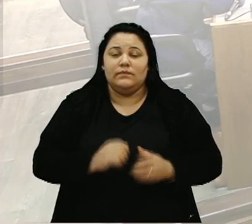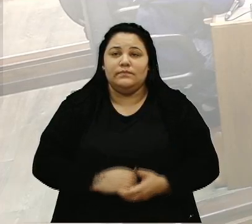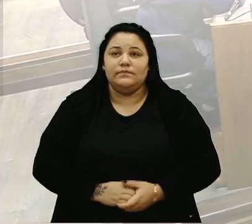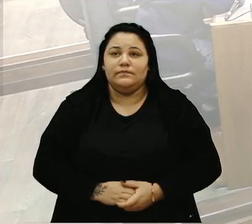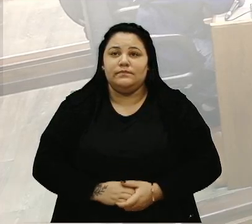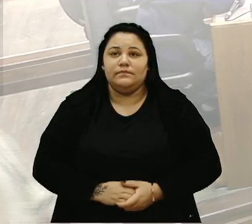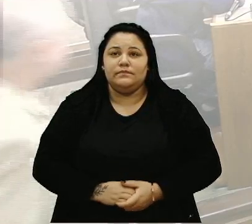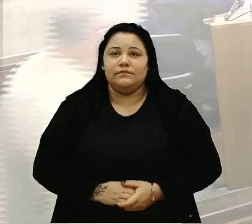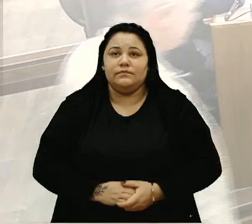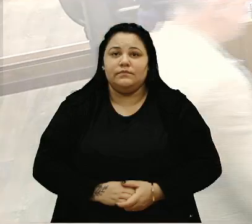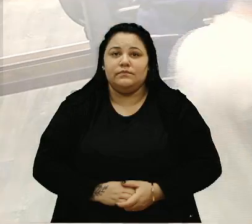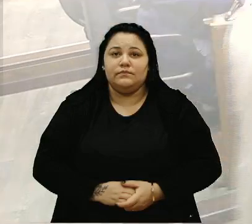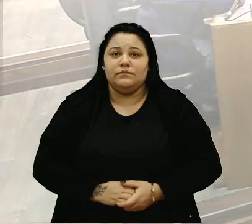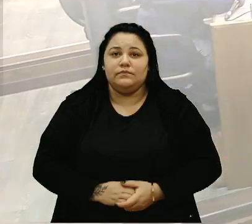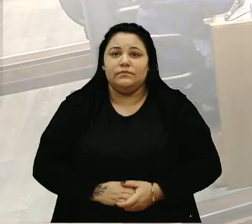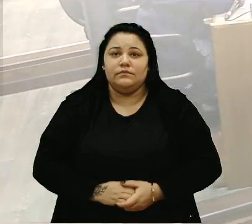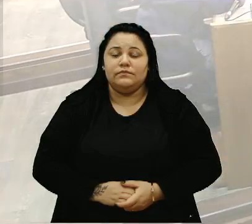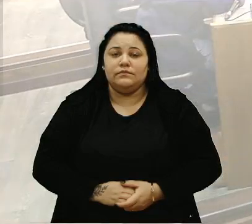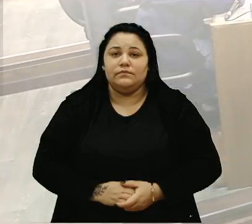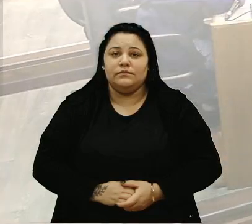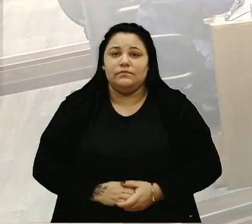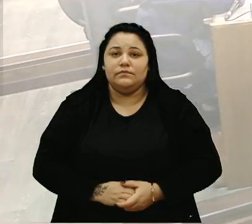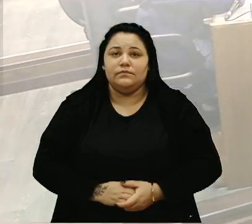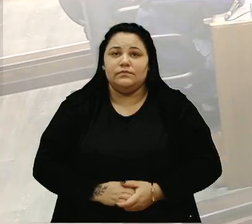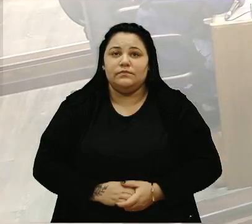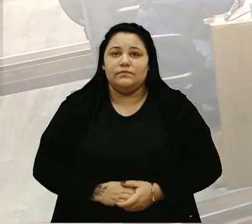Mais uma vez, só...